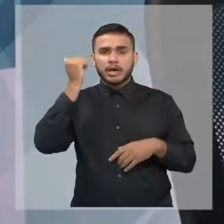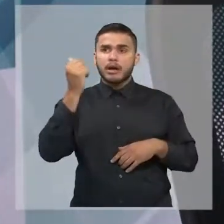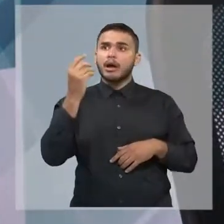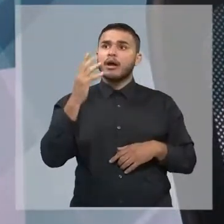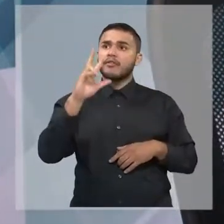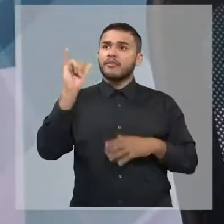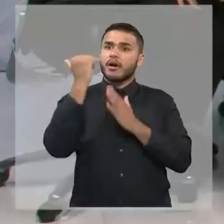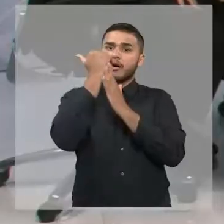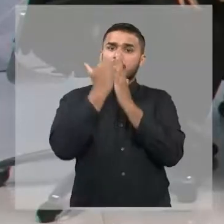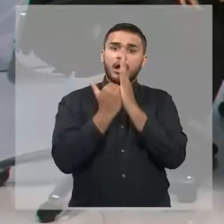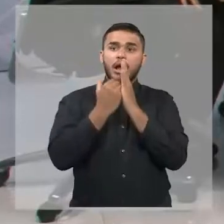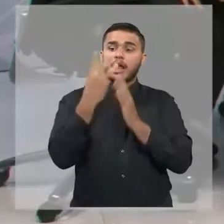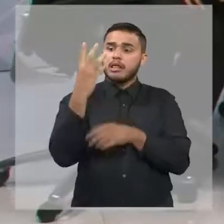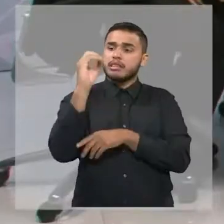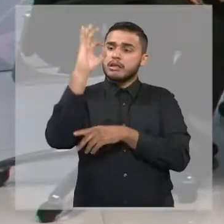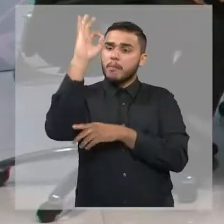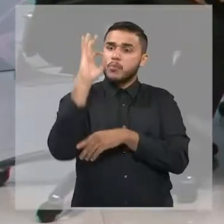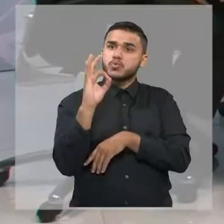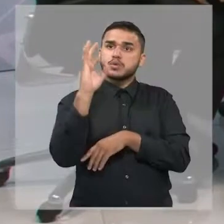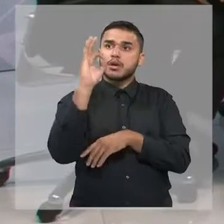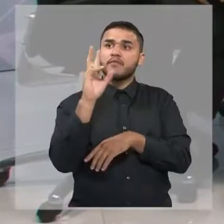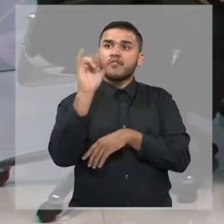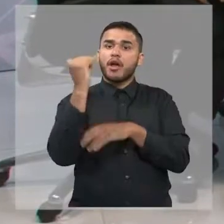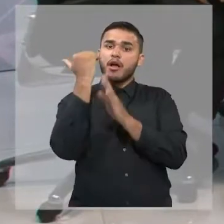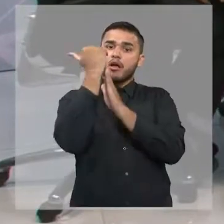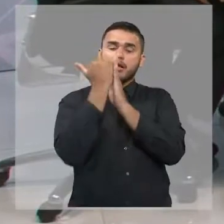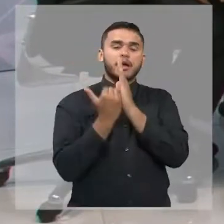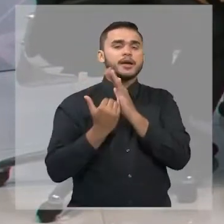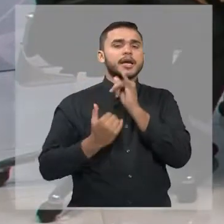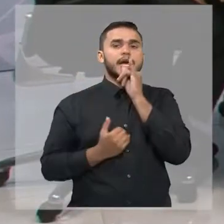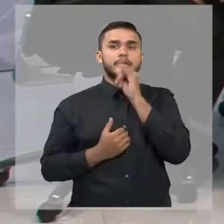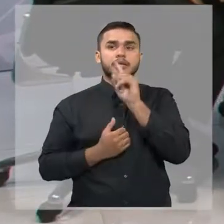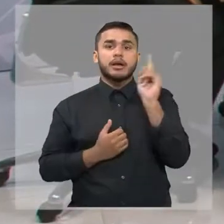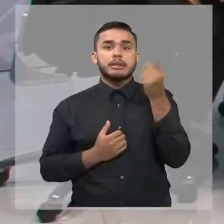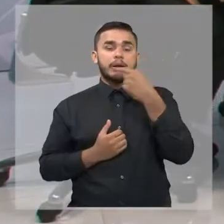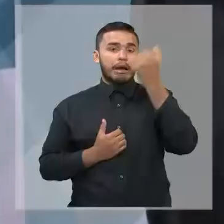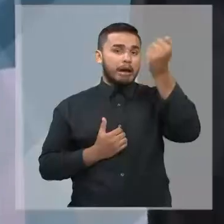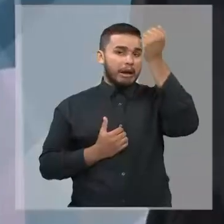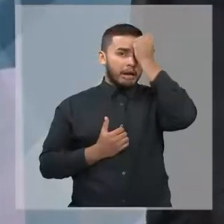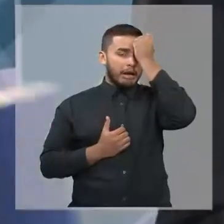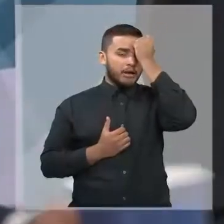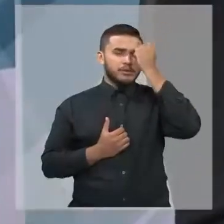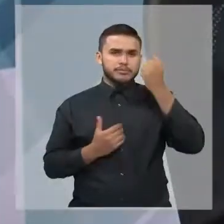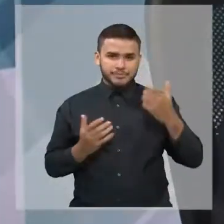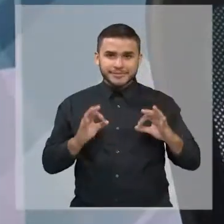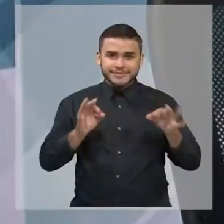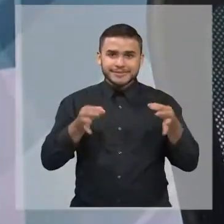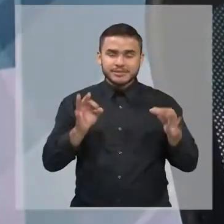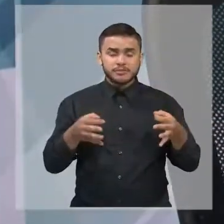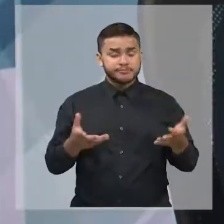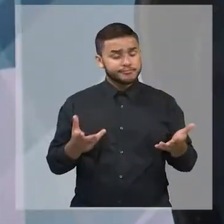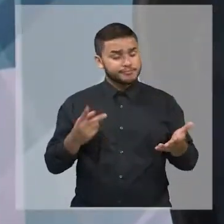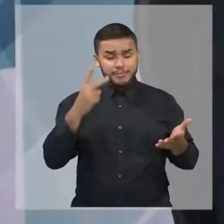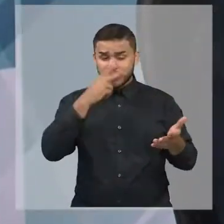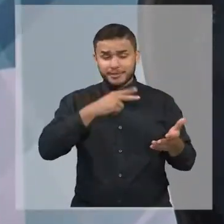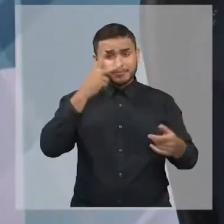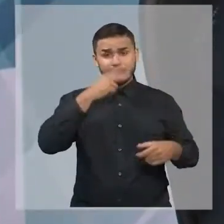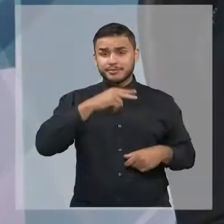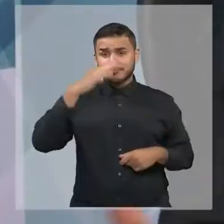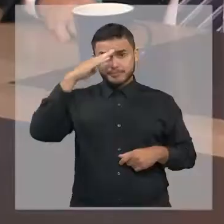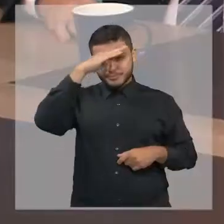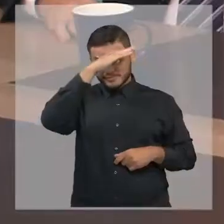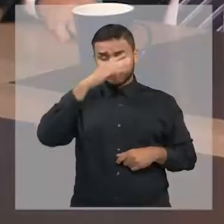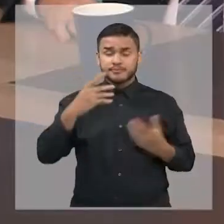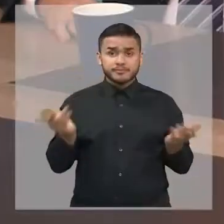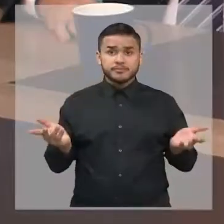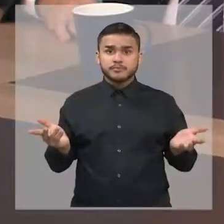Ele primeiro, né, entra com uma determinada pauta e recua, né, como uma forma, né, que